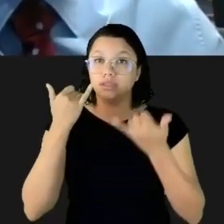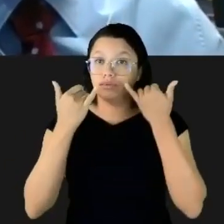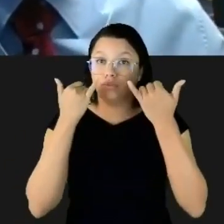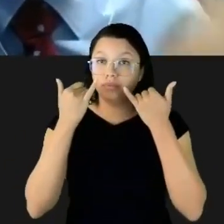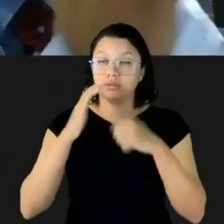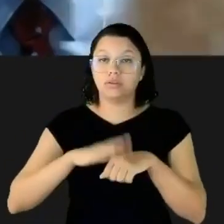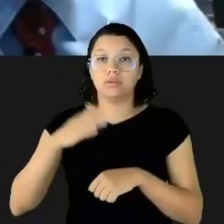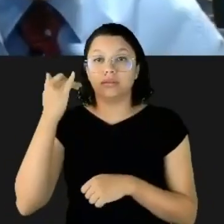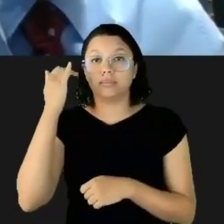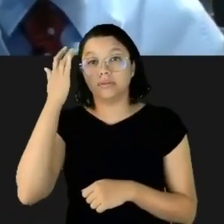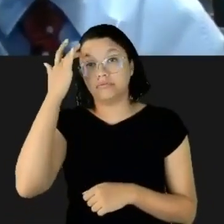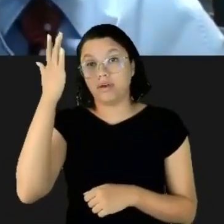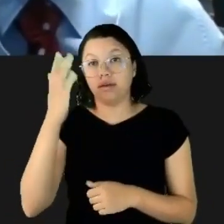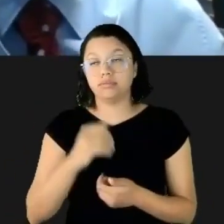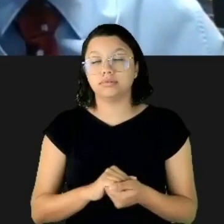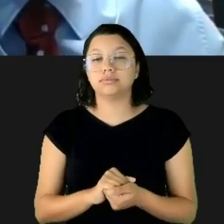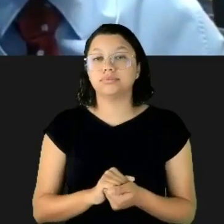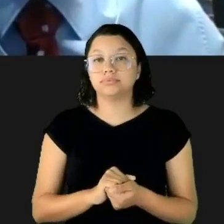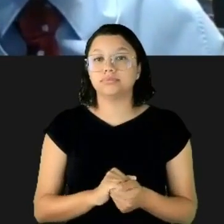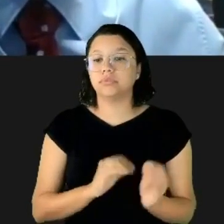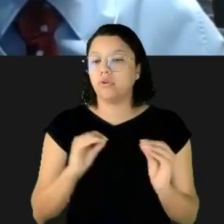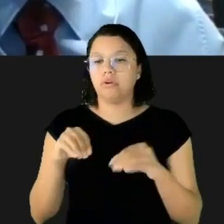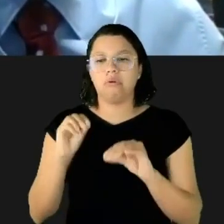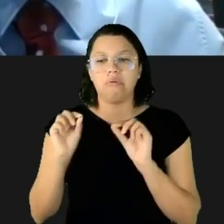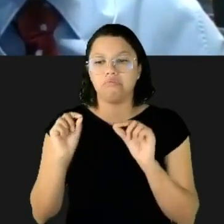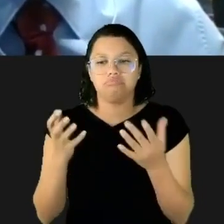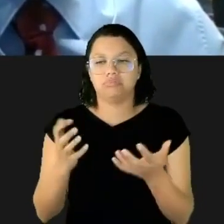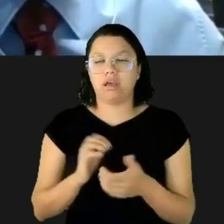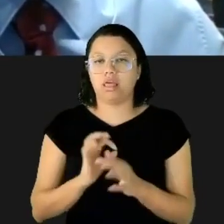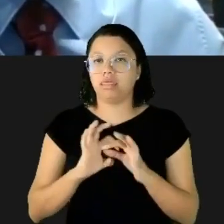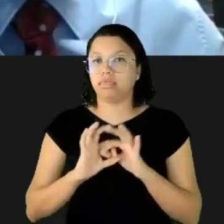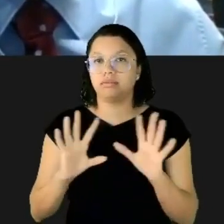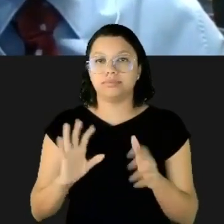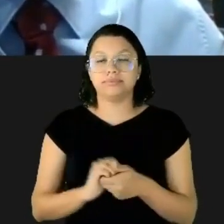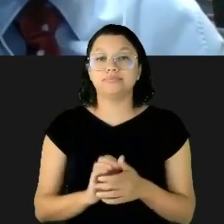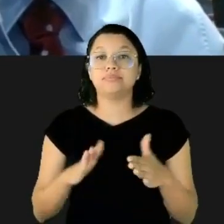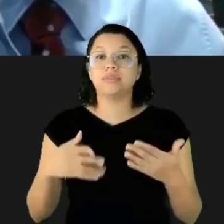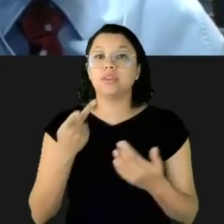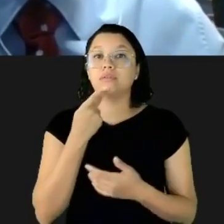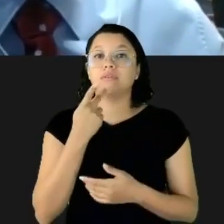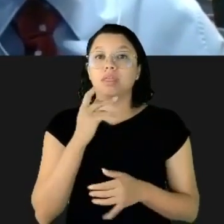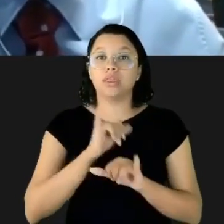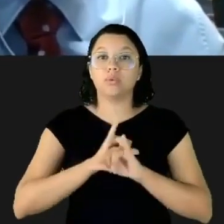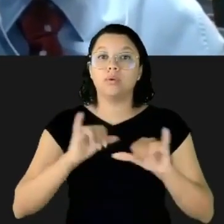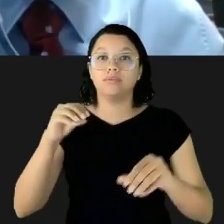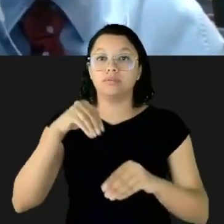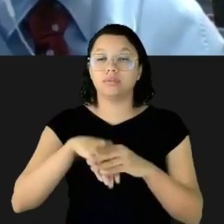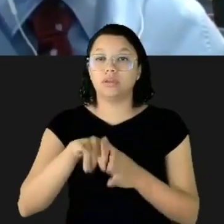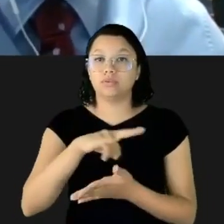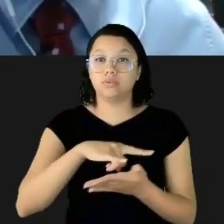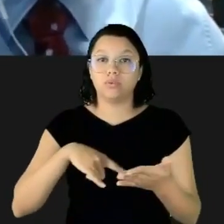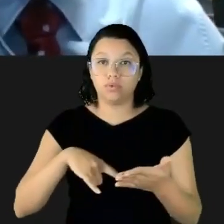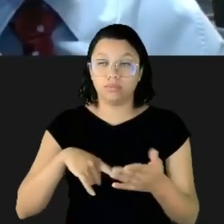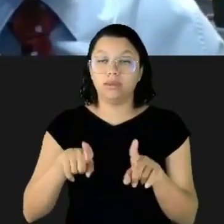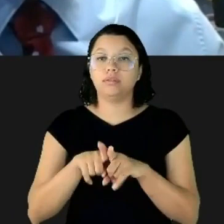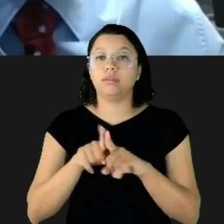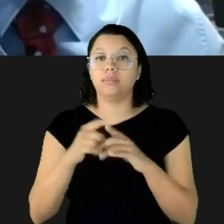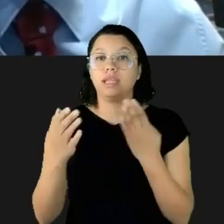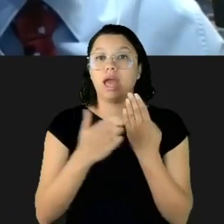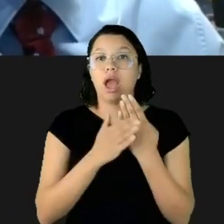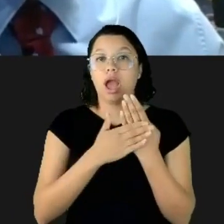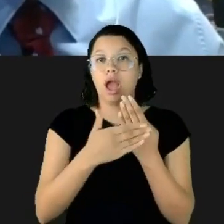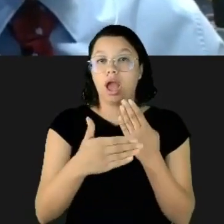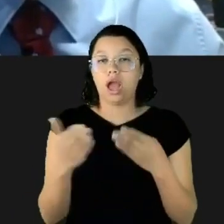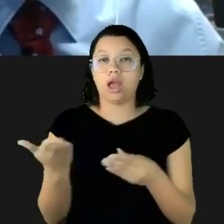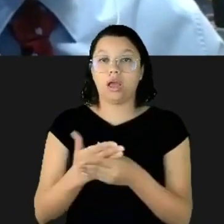muito fácil e ali você põe o que você quiser então falei do lembrete no documento e o lembrete na capa